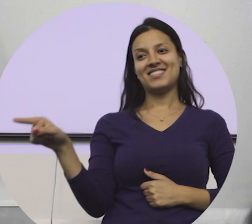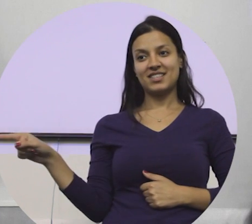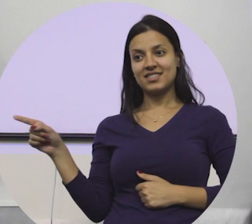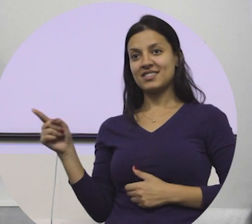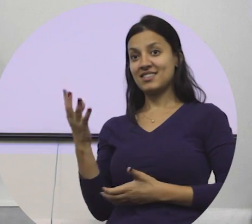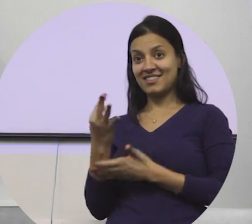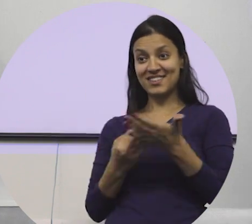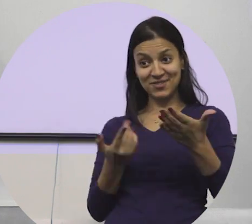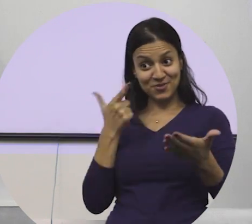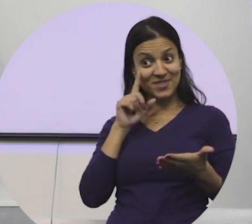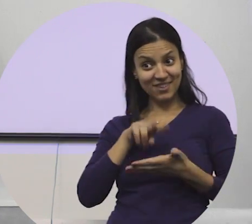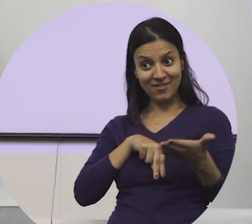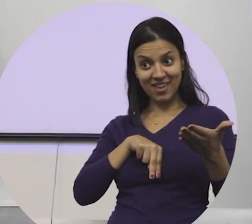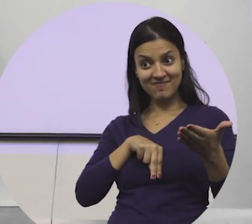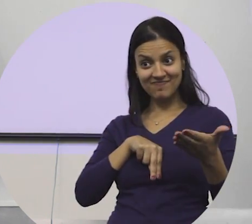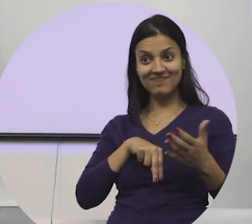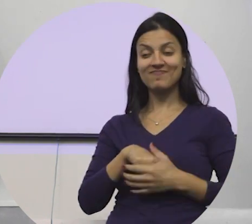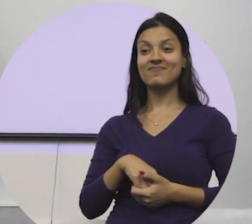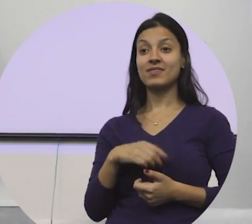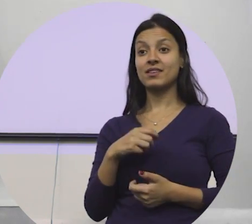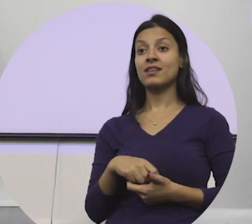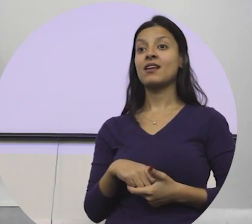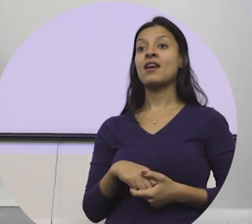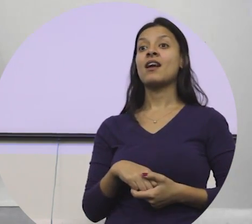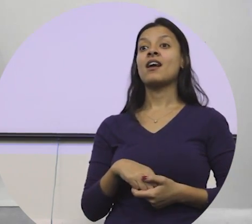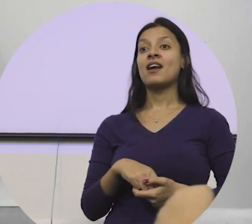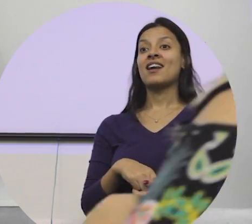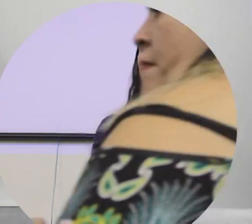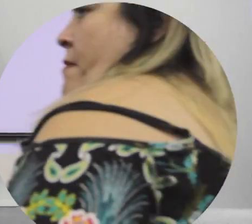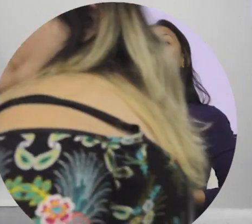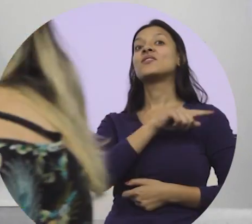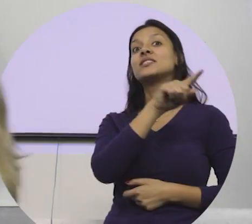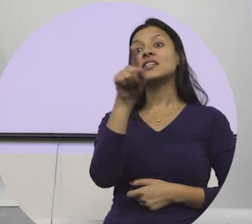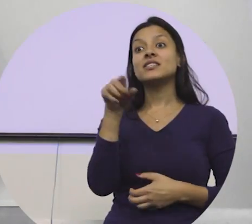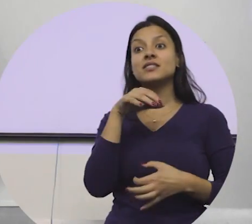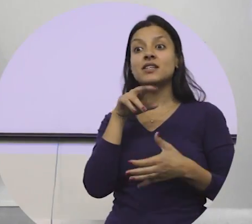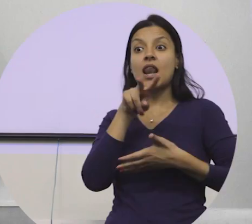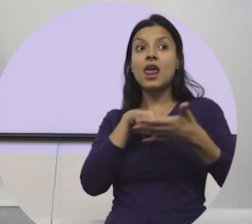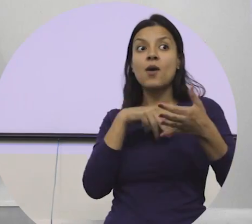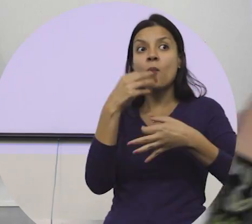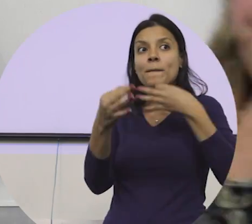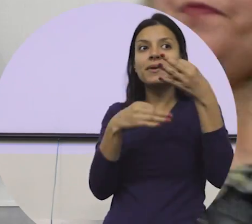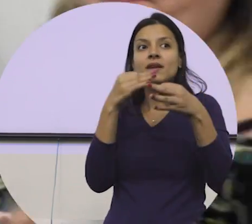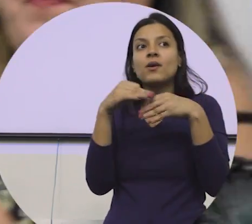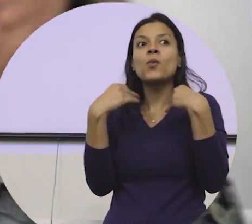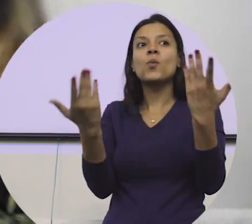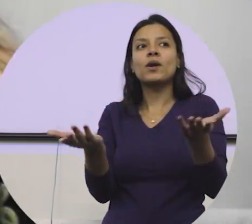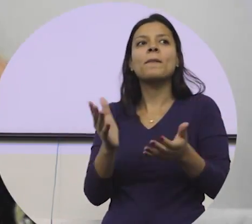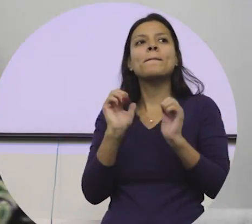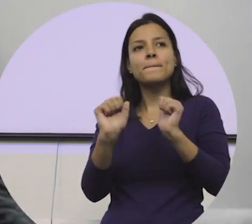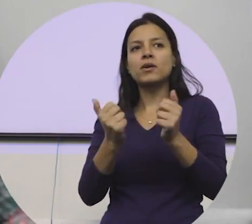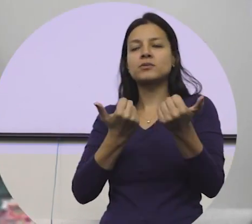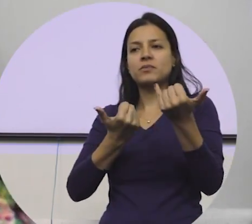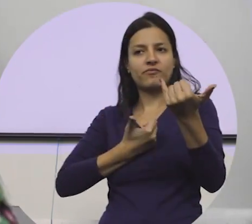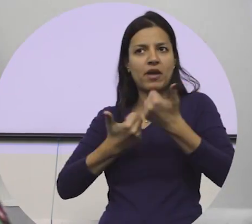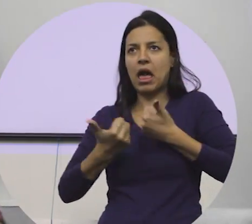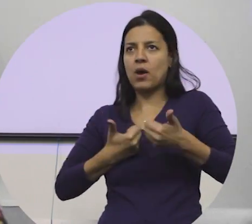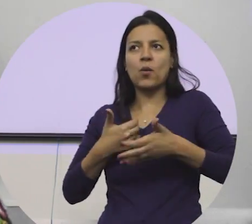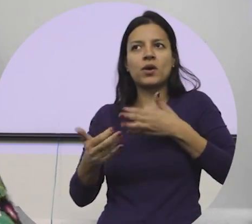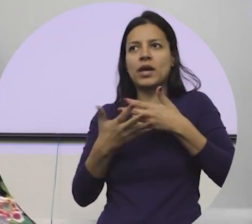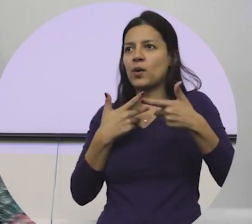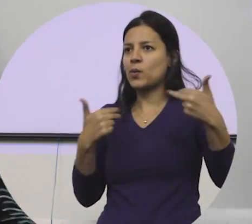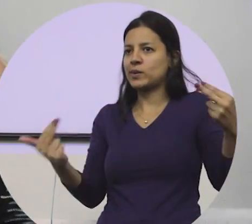conseguiram dar uma olhada no texto? Deram? O que vocês acharam da leitura? Pode falar qualquer coisa.